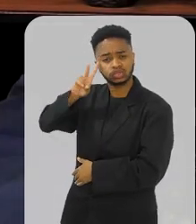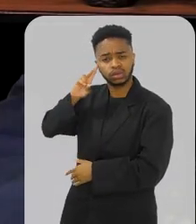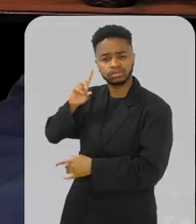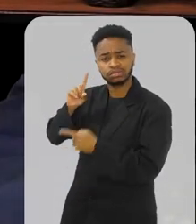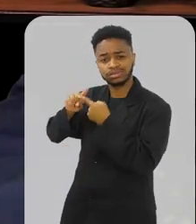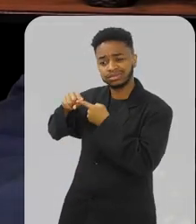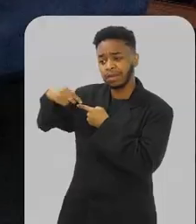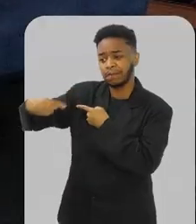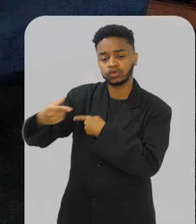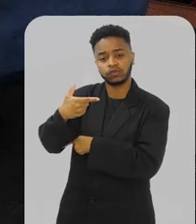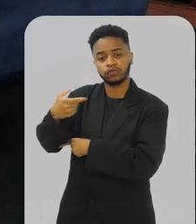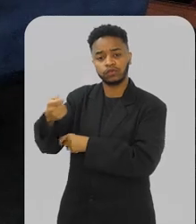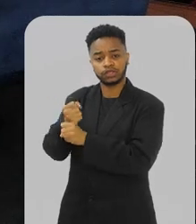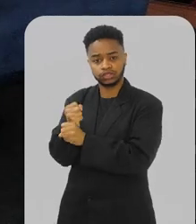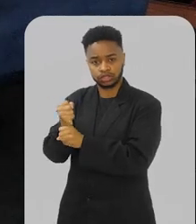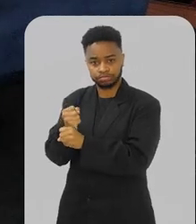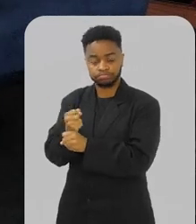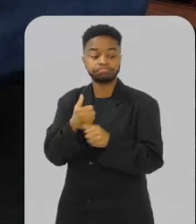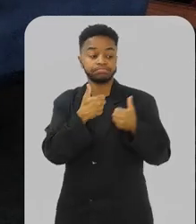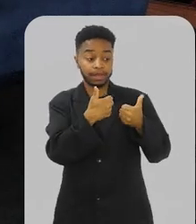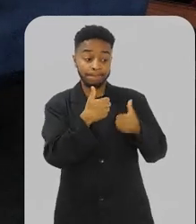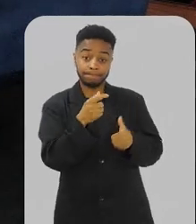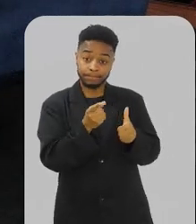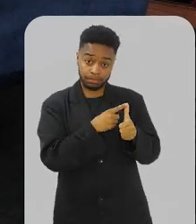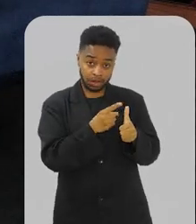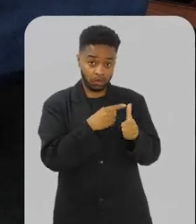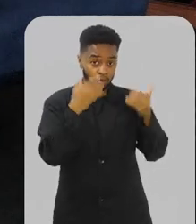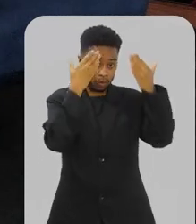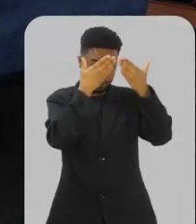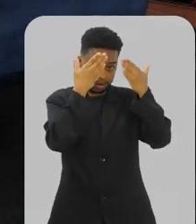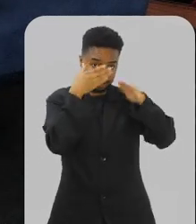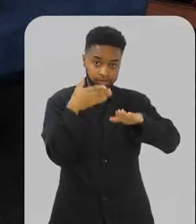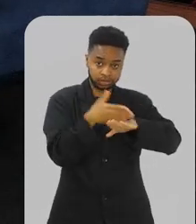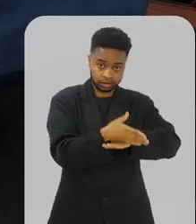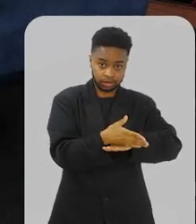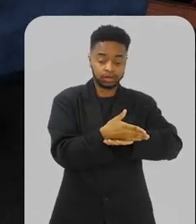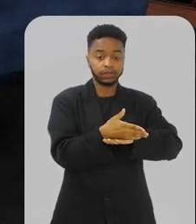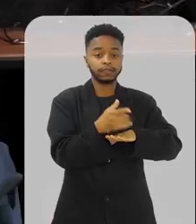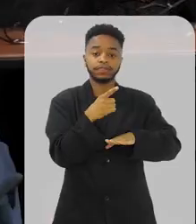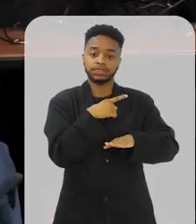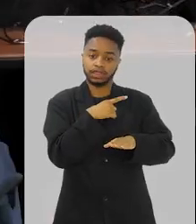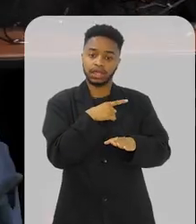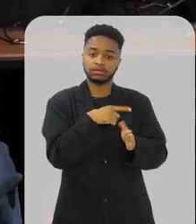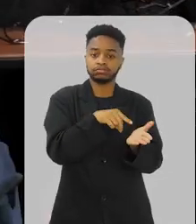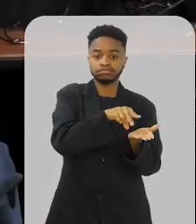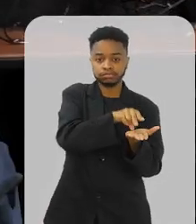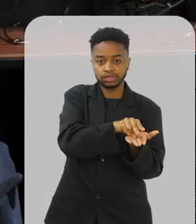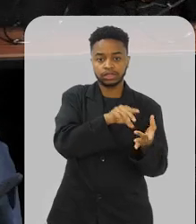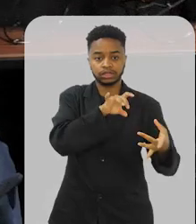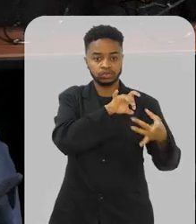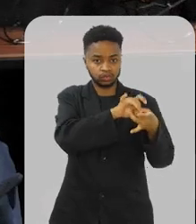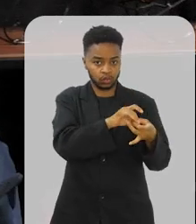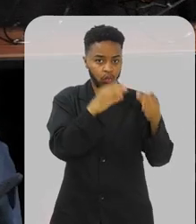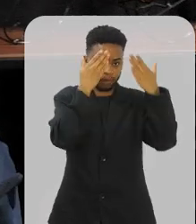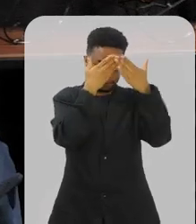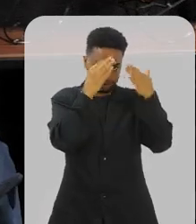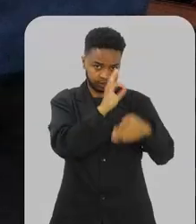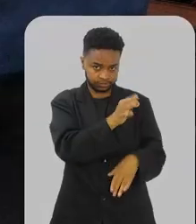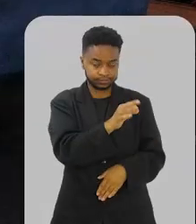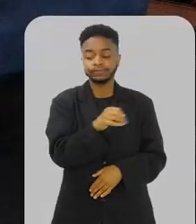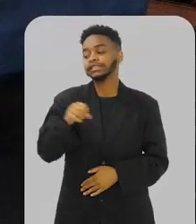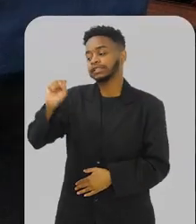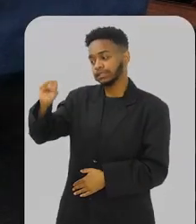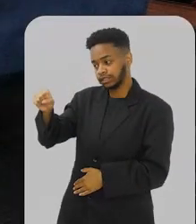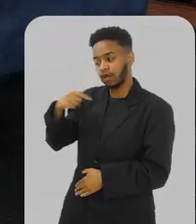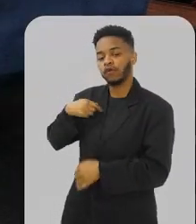depois. Certo. Então você foi para a Umbanda, você fez a sua primeira obrigação na Dentro Umbanda. da Umbanda. Fiz